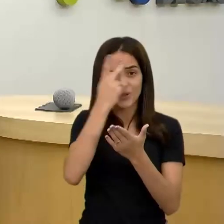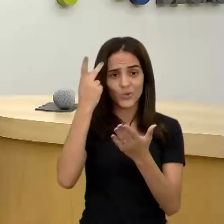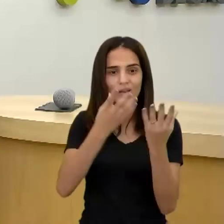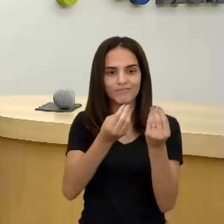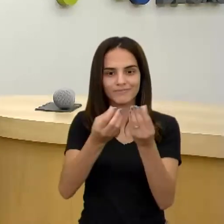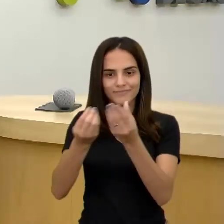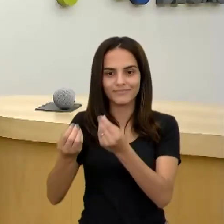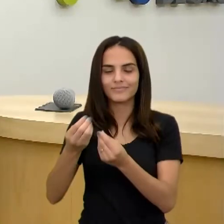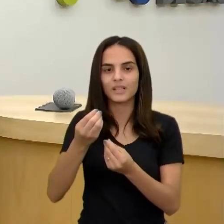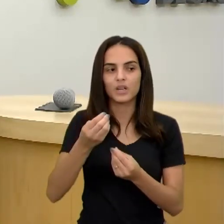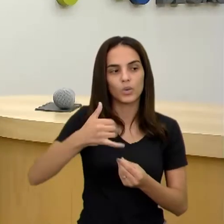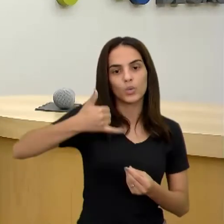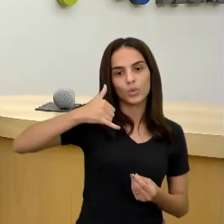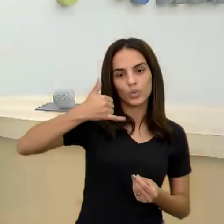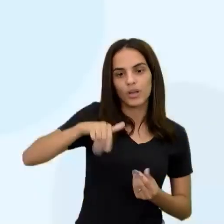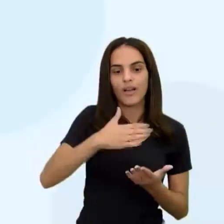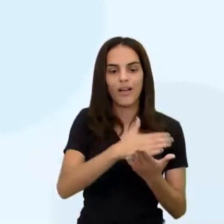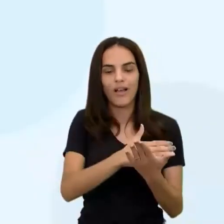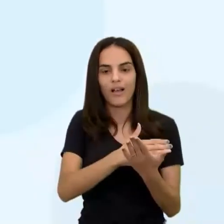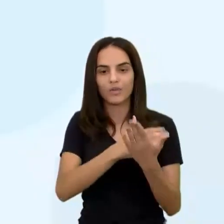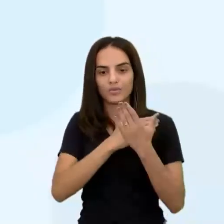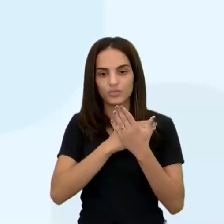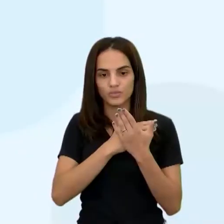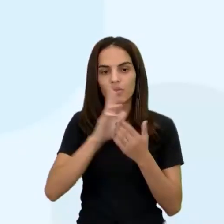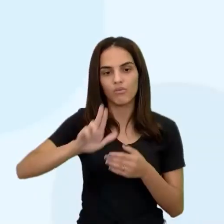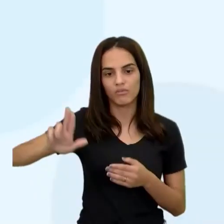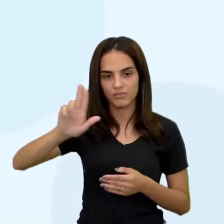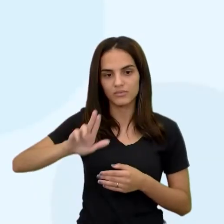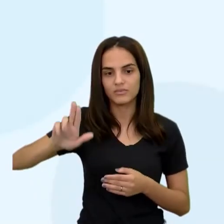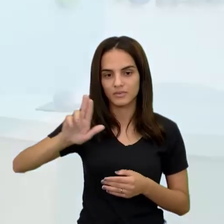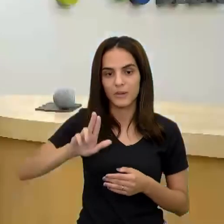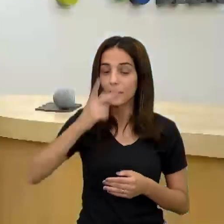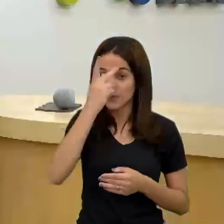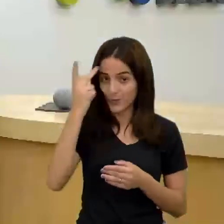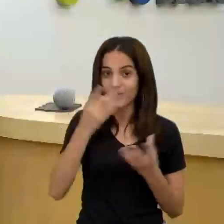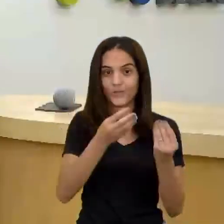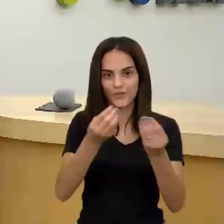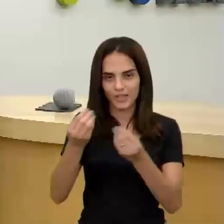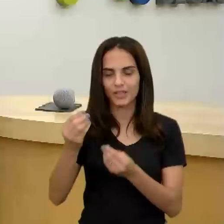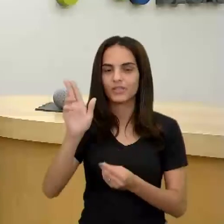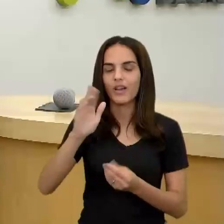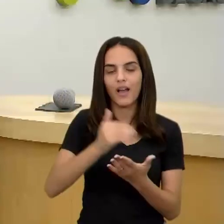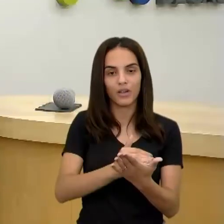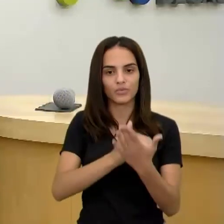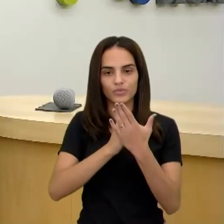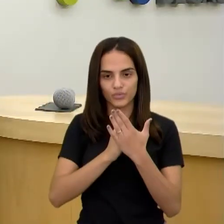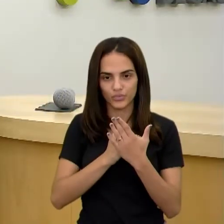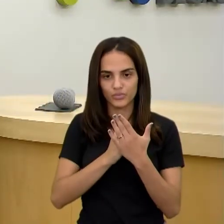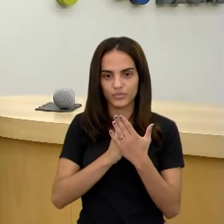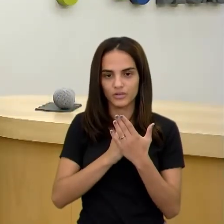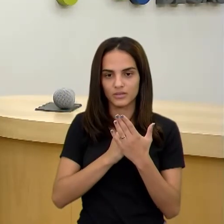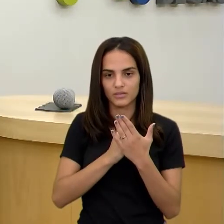que que o celular usa na... Muita gente falou que o celular ajuda